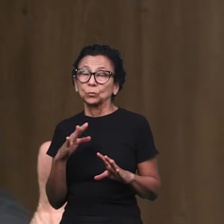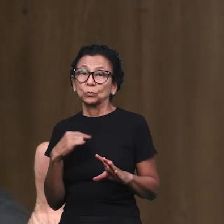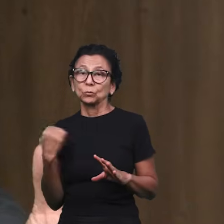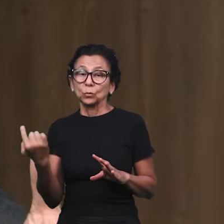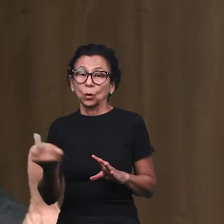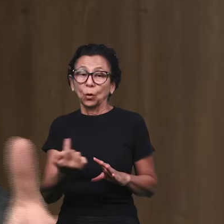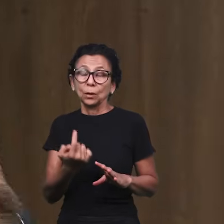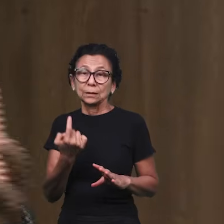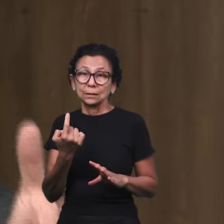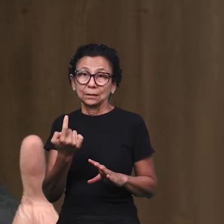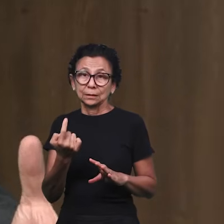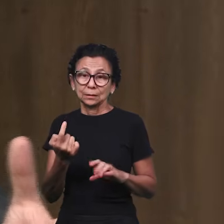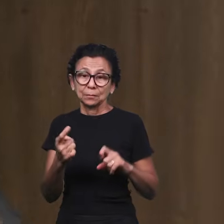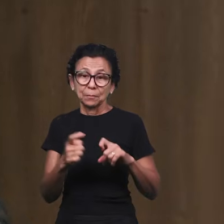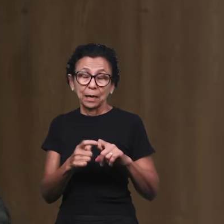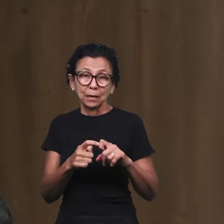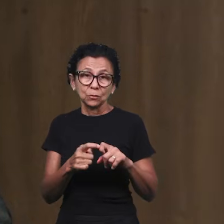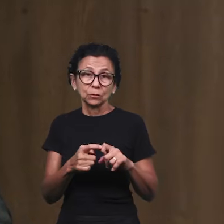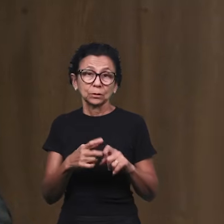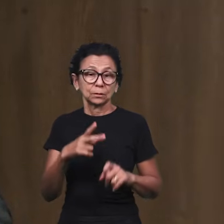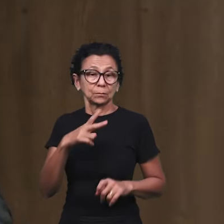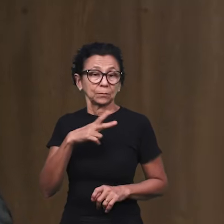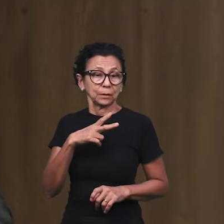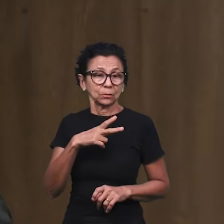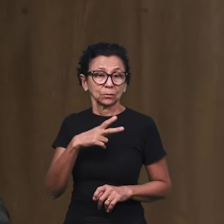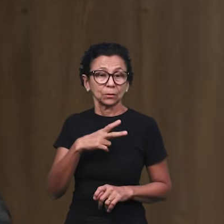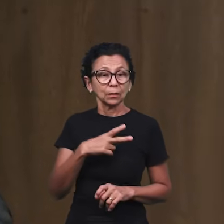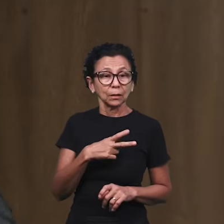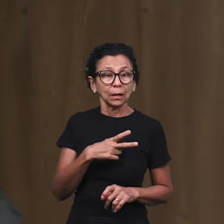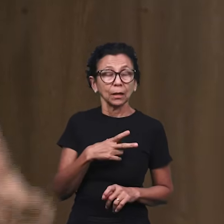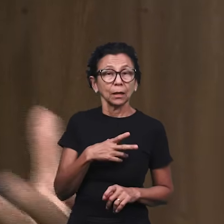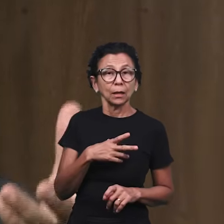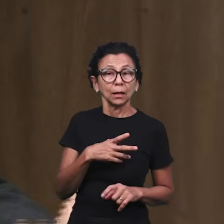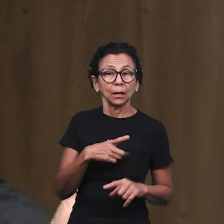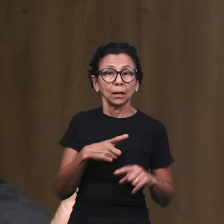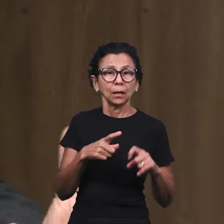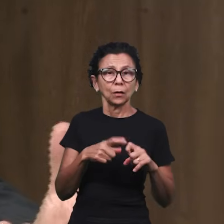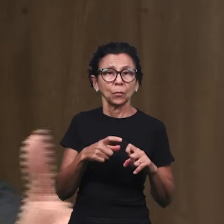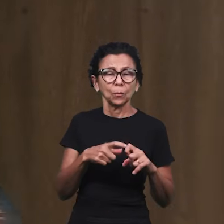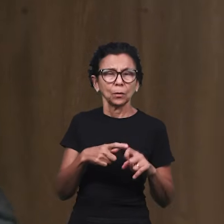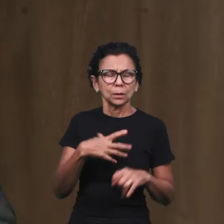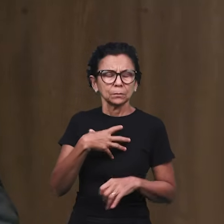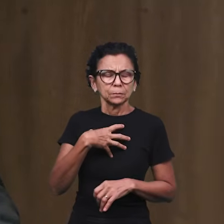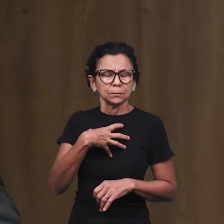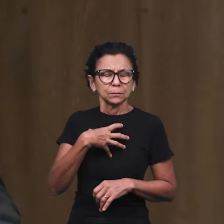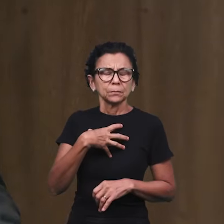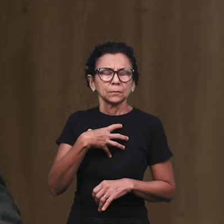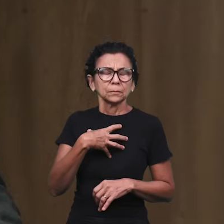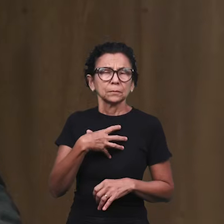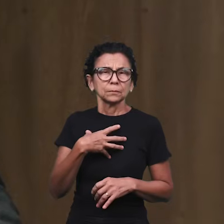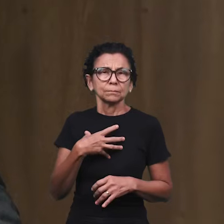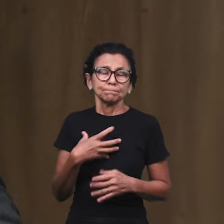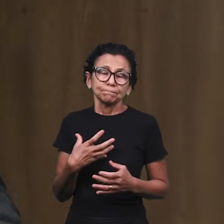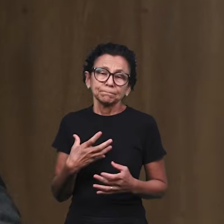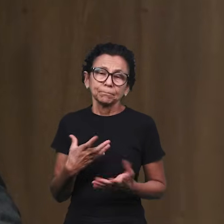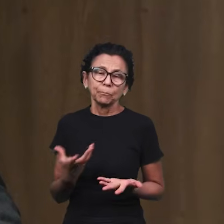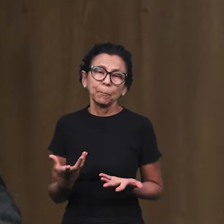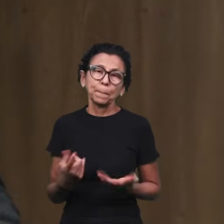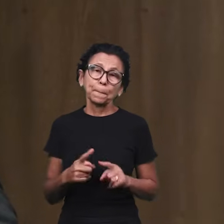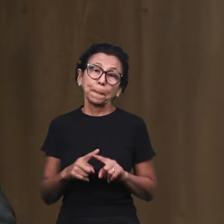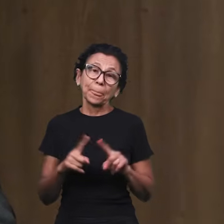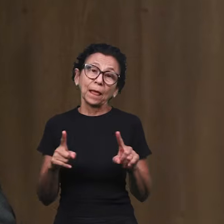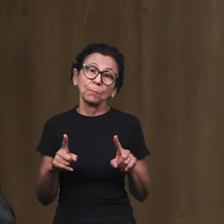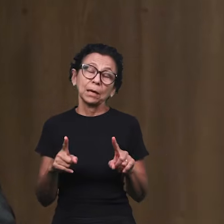em particular. É evidente que o médico ele ressente, não é? Mas